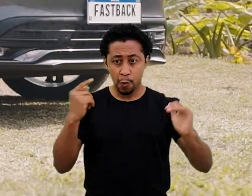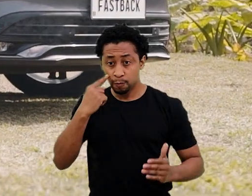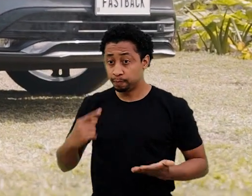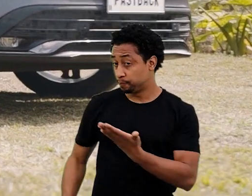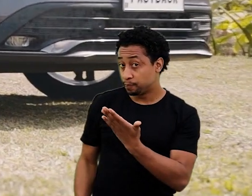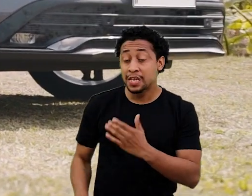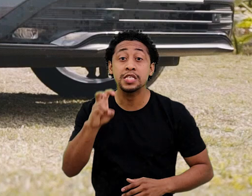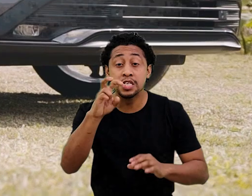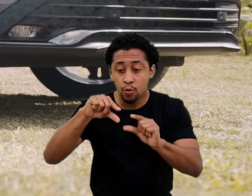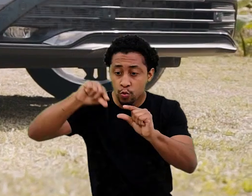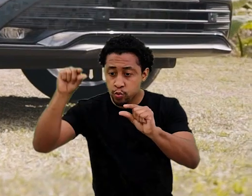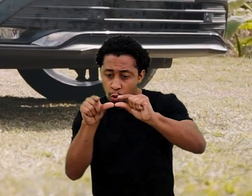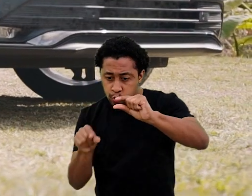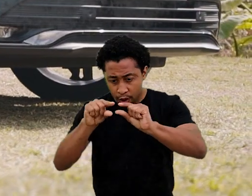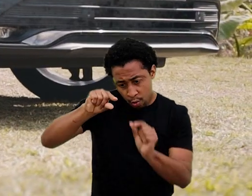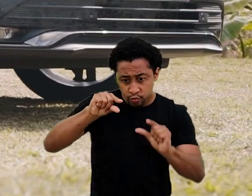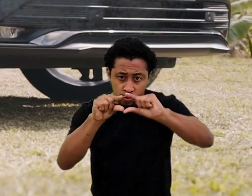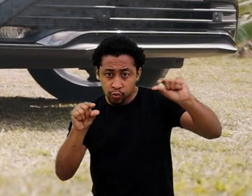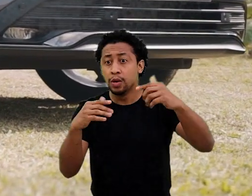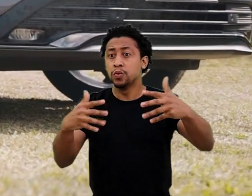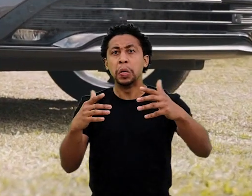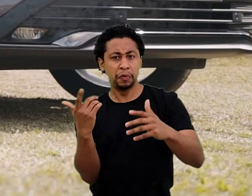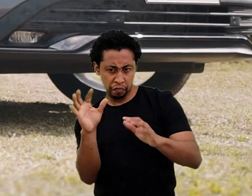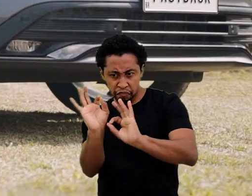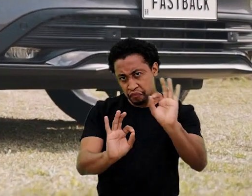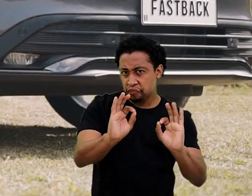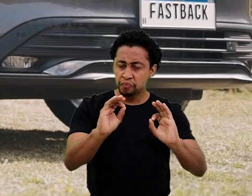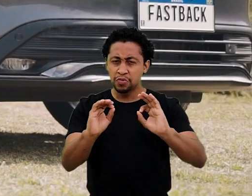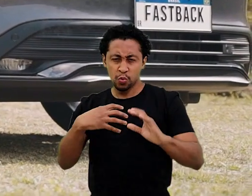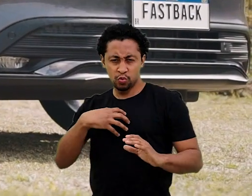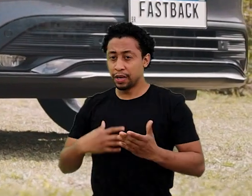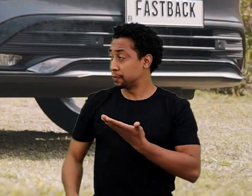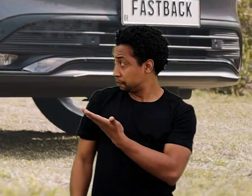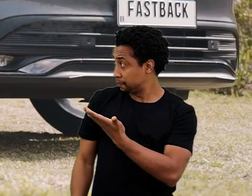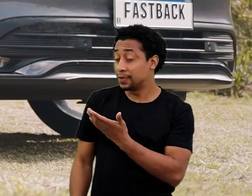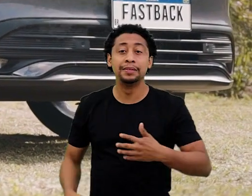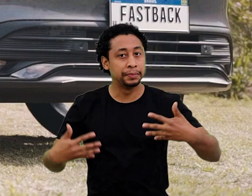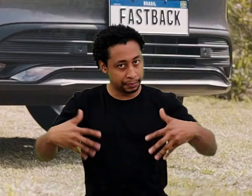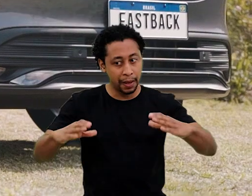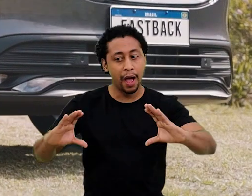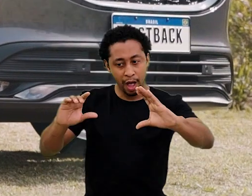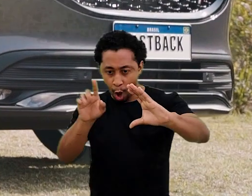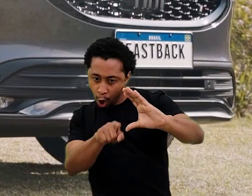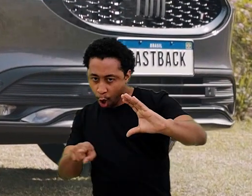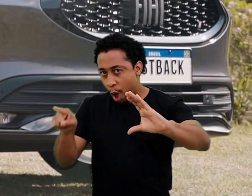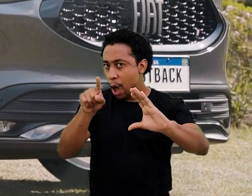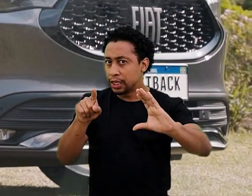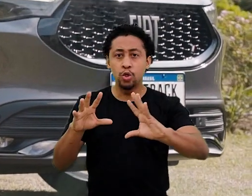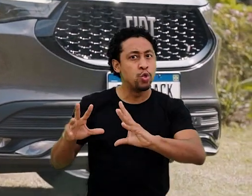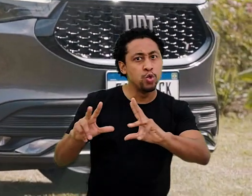esses 5 raios, parece algo convencional, mas eles conseguiram incluir esse pentágono flutuante aqui. Então na parte de rodas, quase